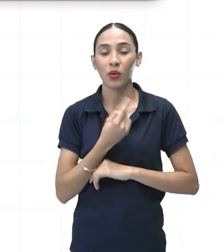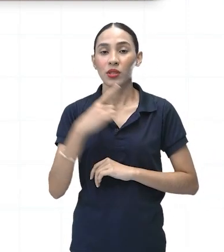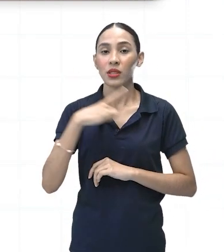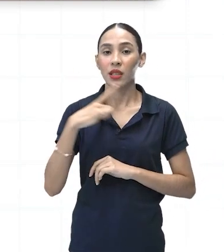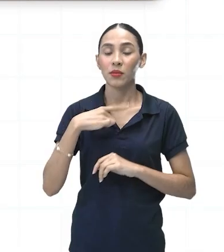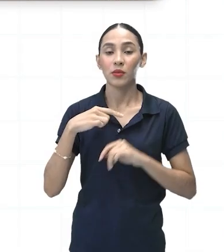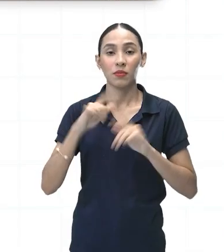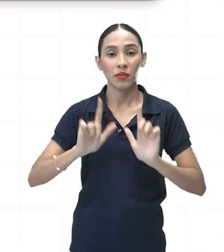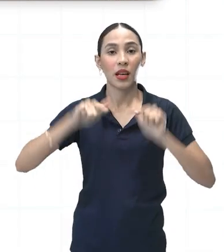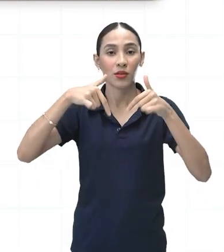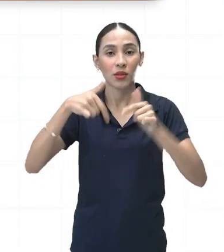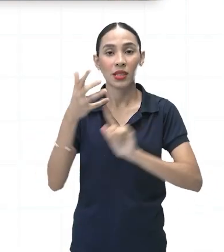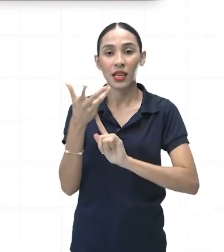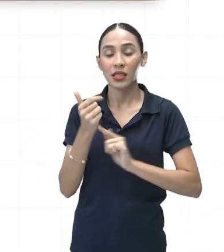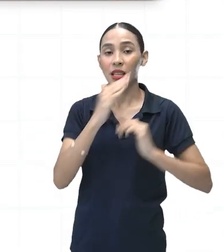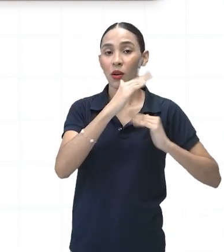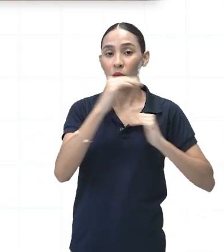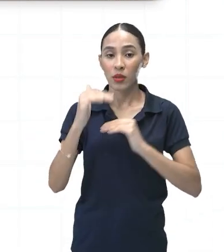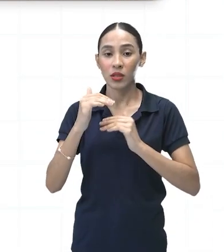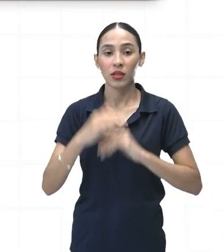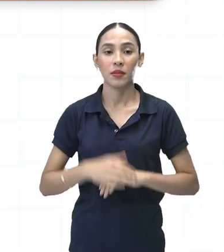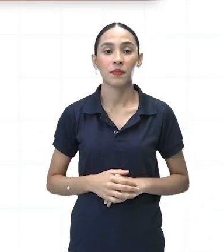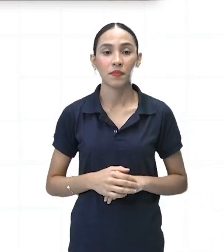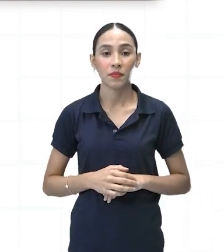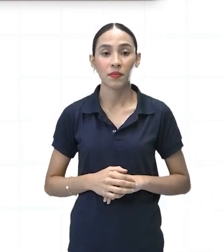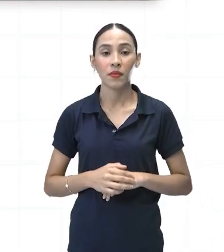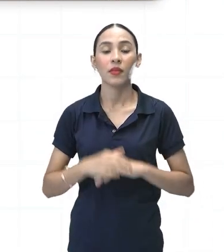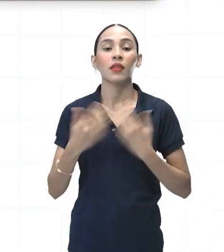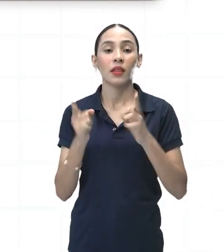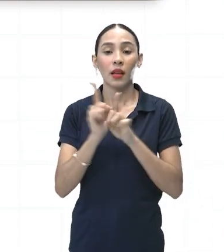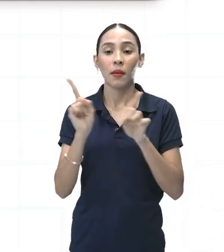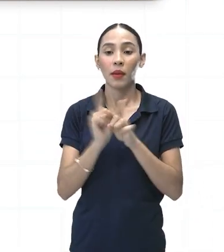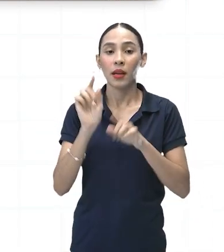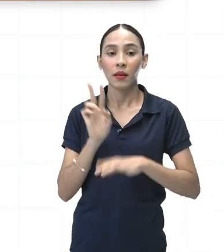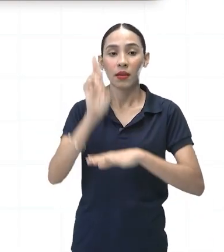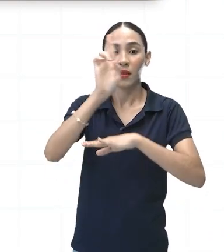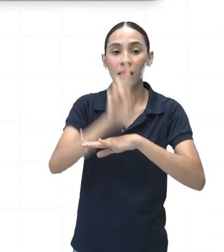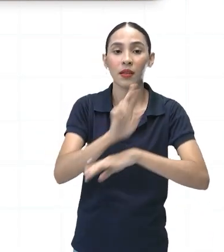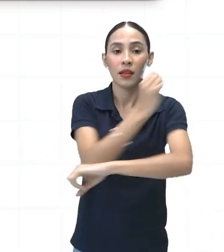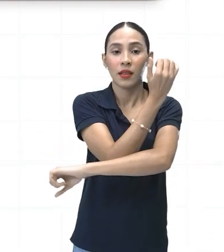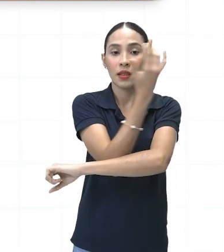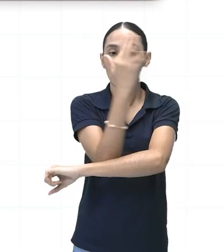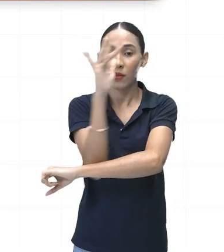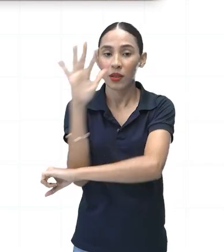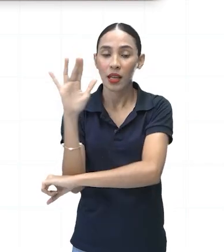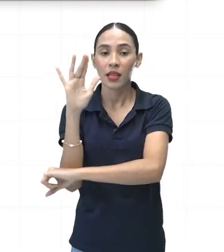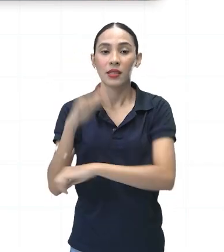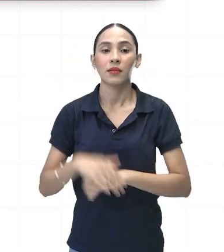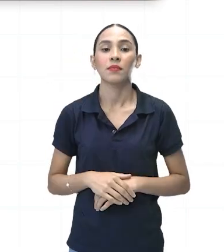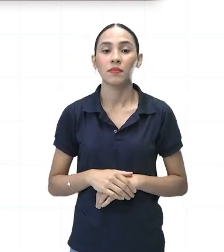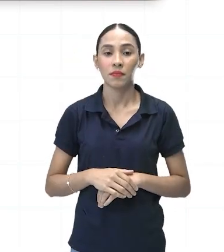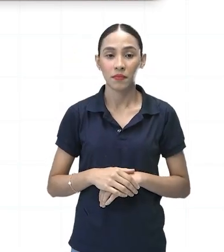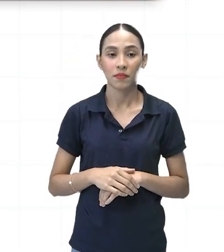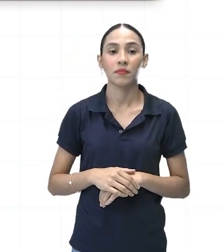no movimento artístico cubista. Continuando, representação da natureza, né? Representação da natureza de